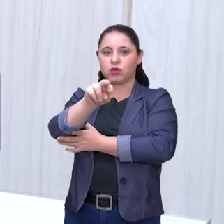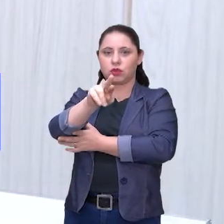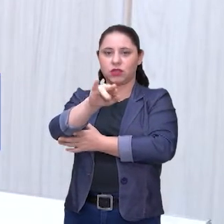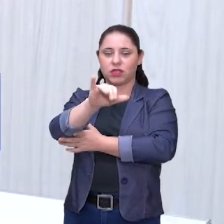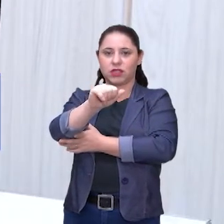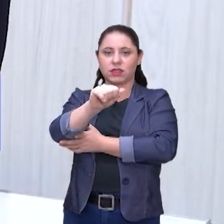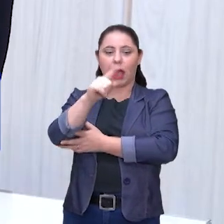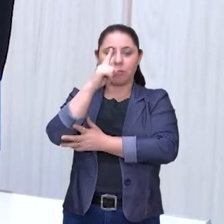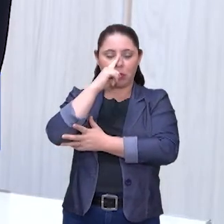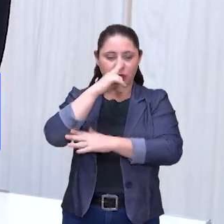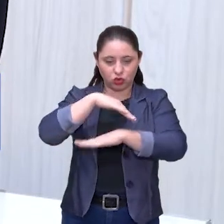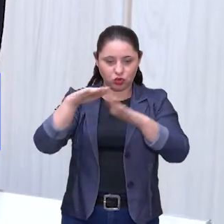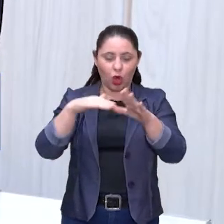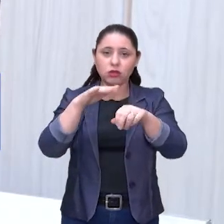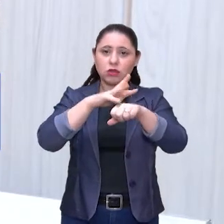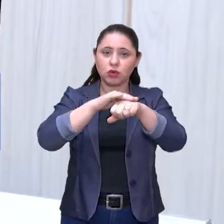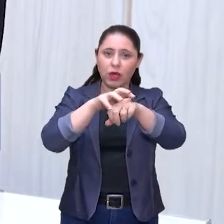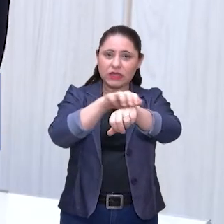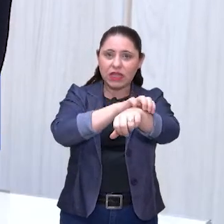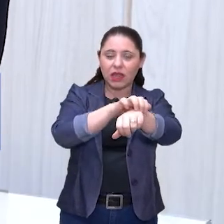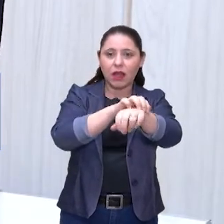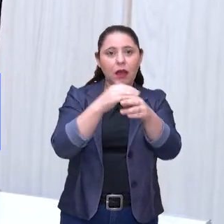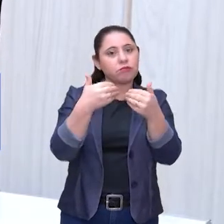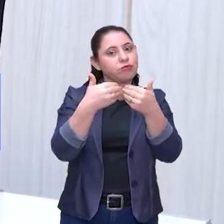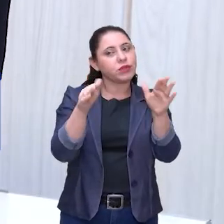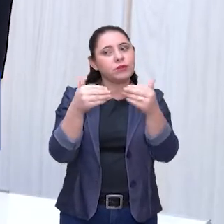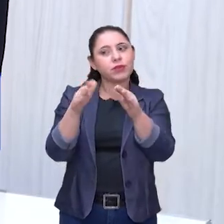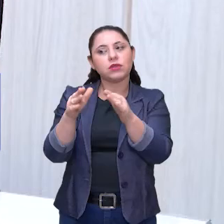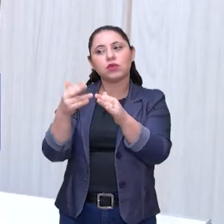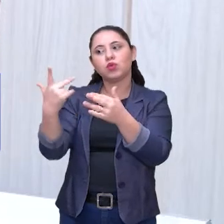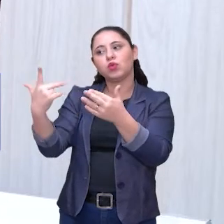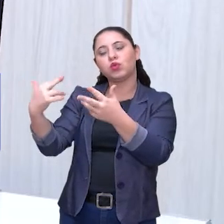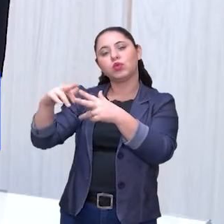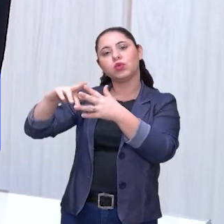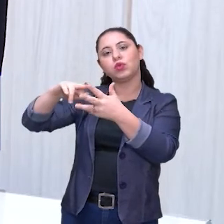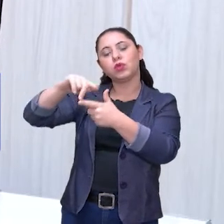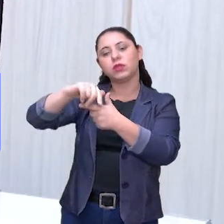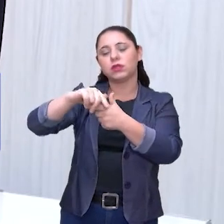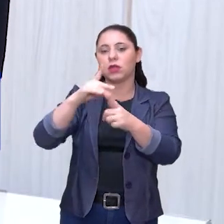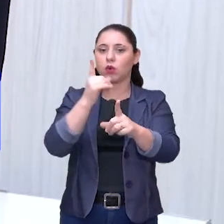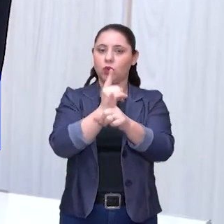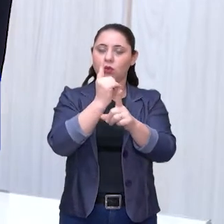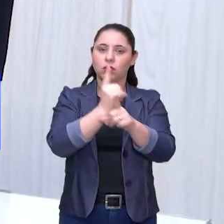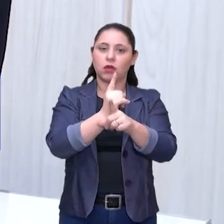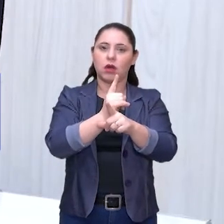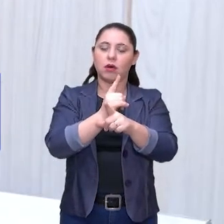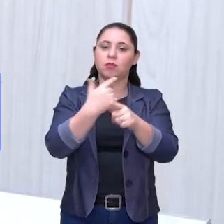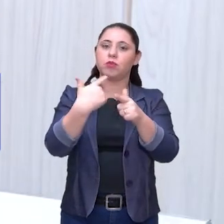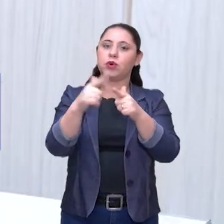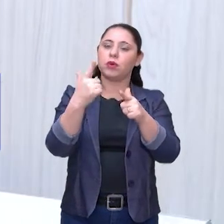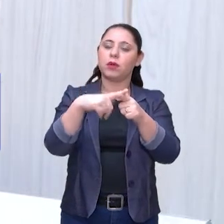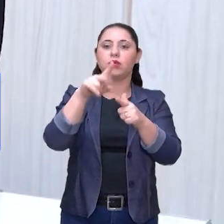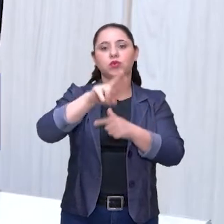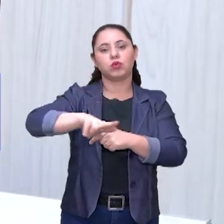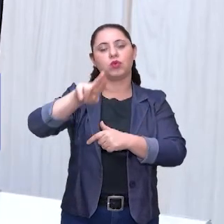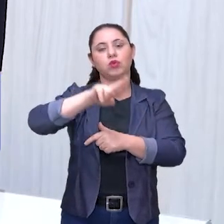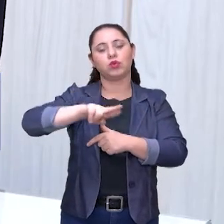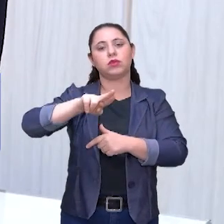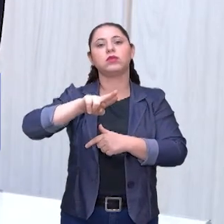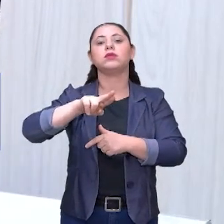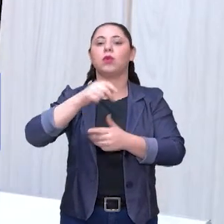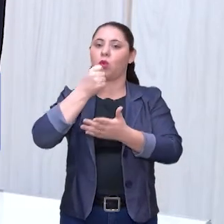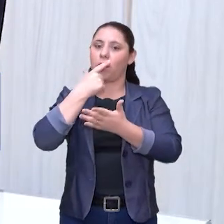com a psoríase. A psoríase foi a mãe de todas, né, que abriu porta para outras doenças autoimunes e